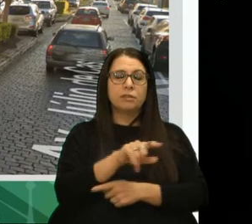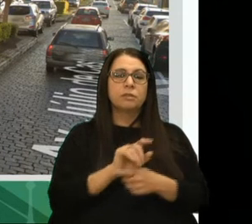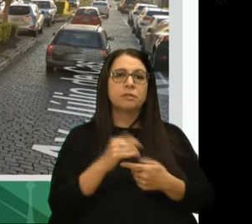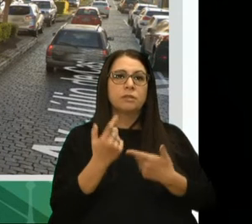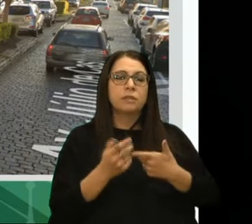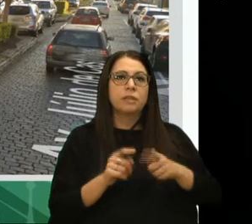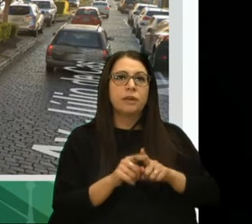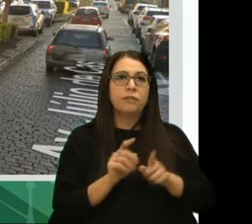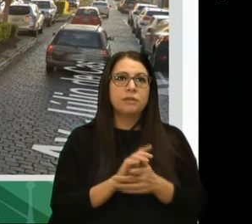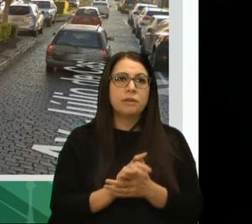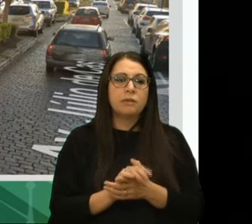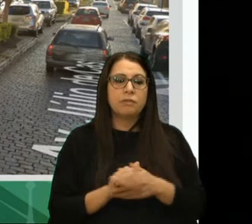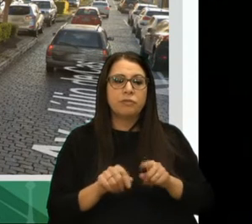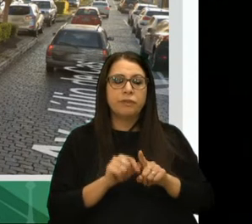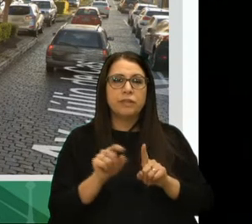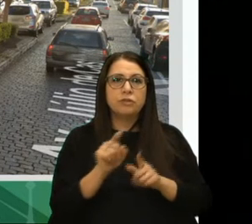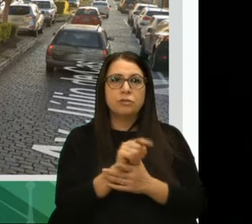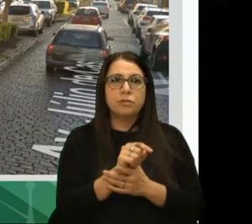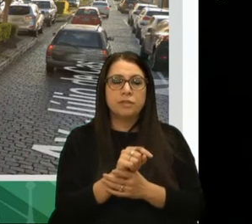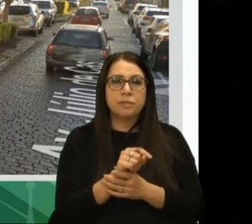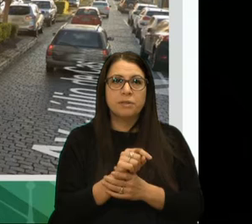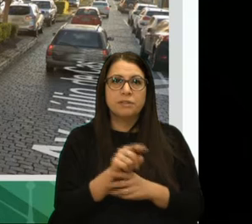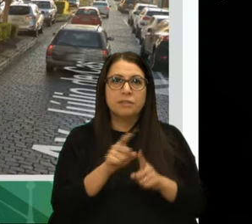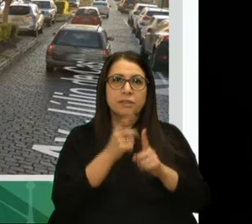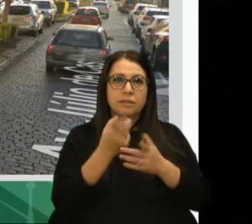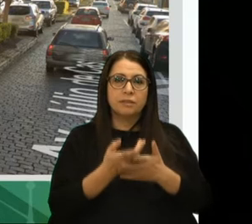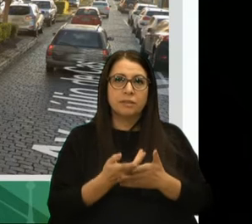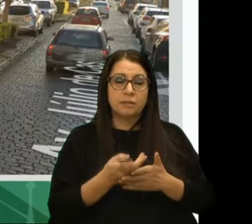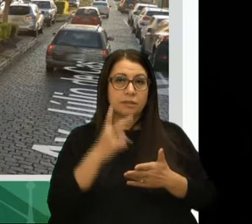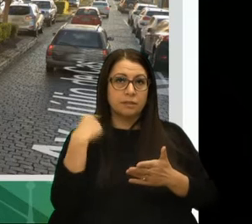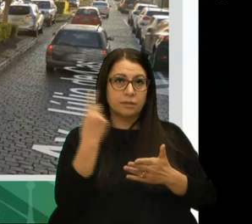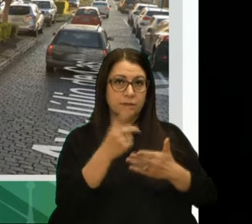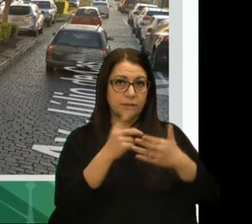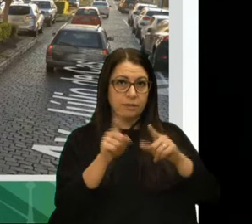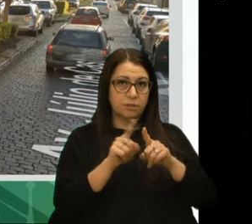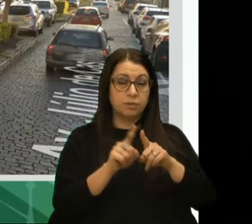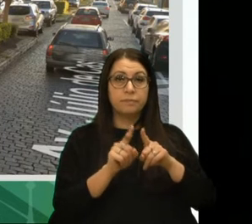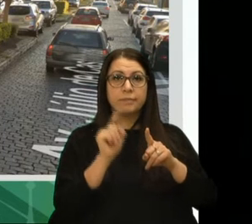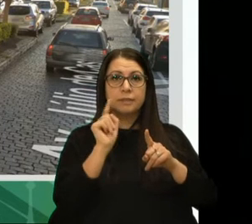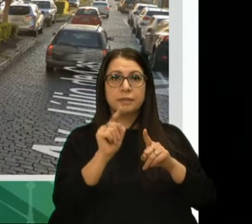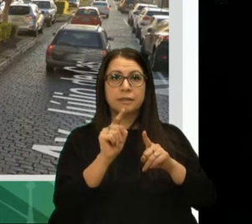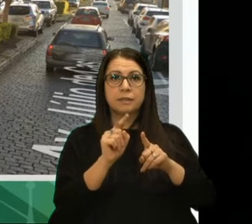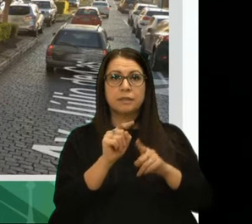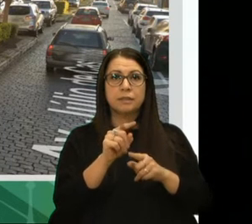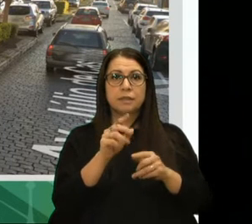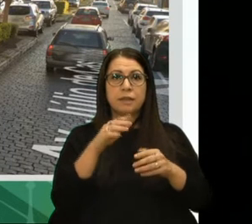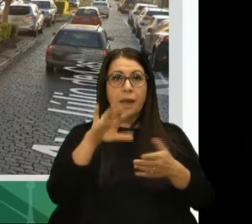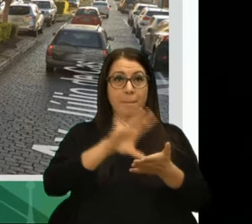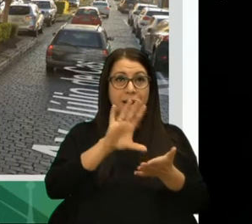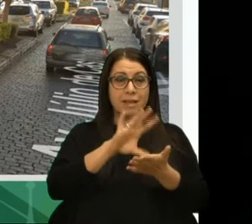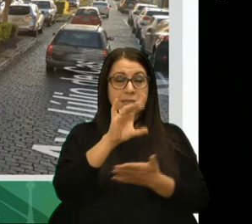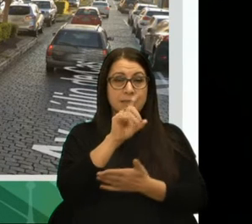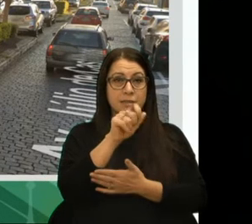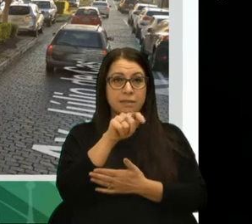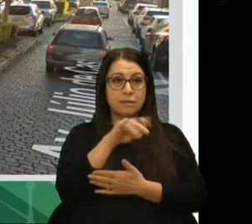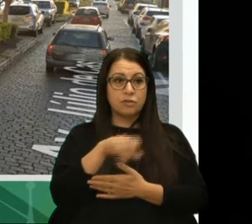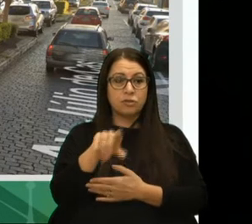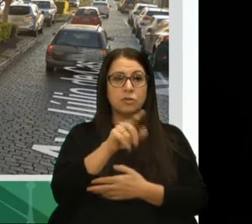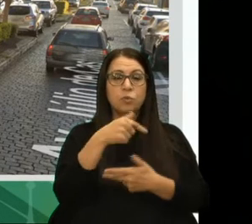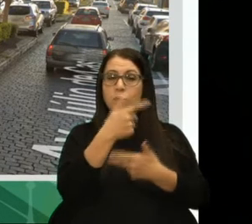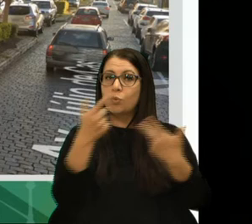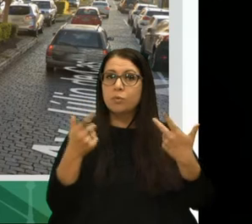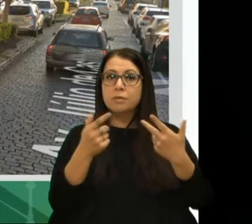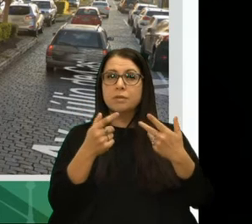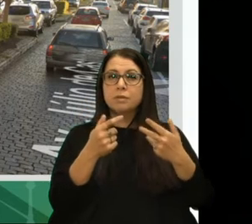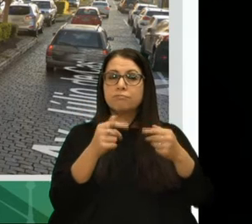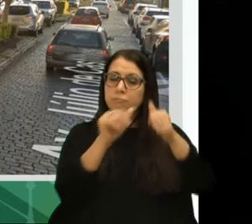quais, vereador, essa que é a Beatrice de Dante, que é colocada aos pés de Dante Alighieri, na Praça Dante, mas também tantas outras obras